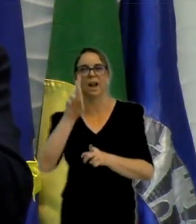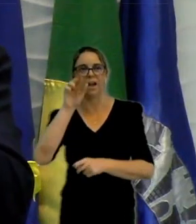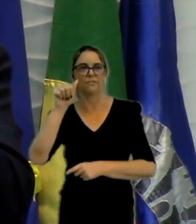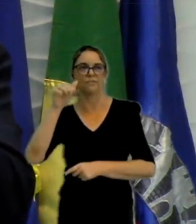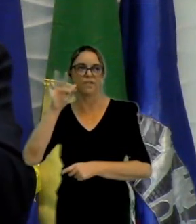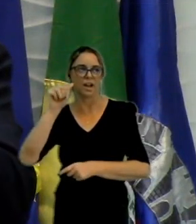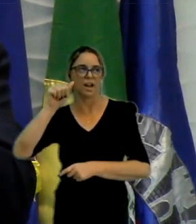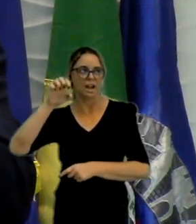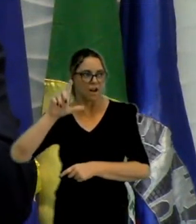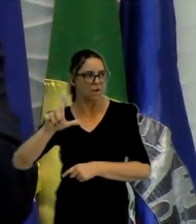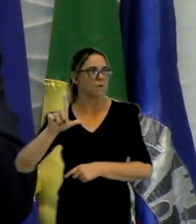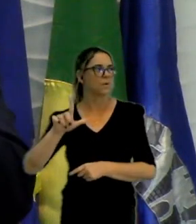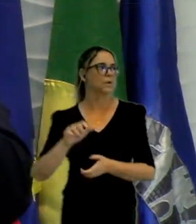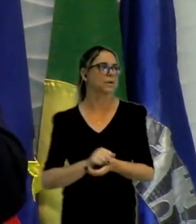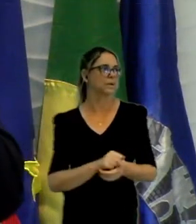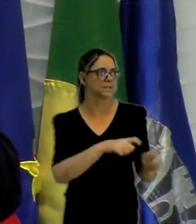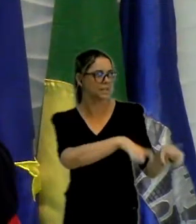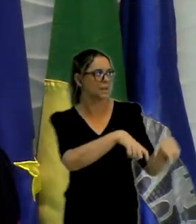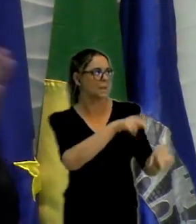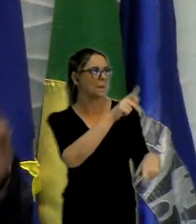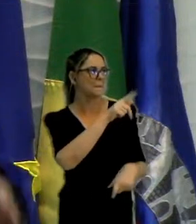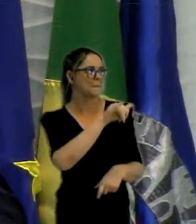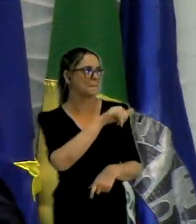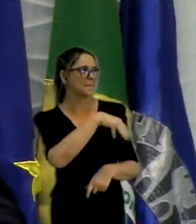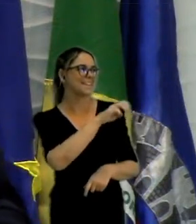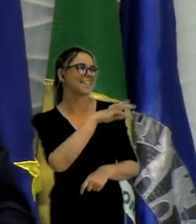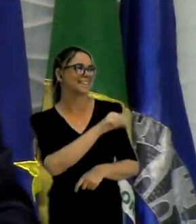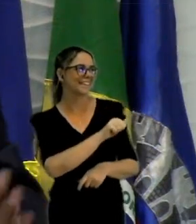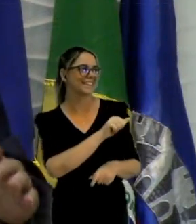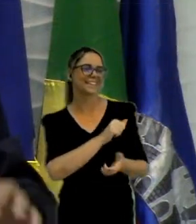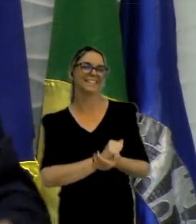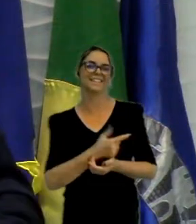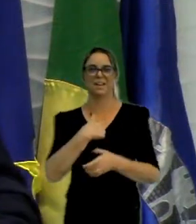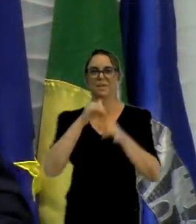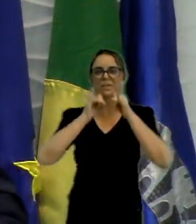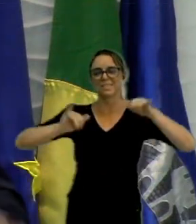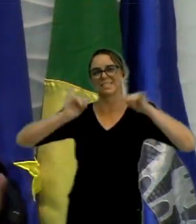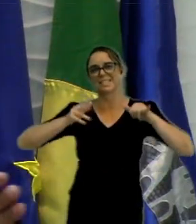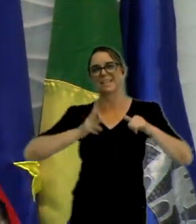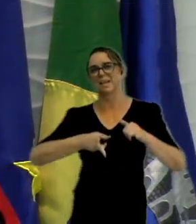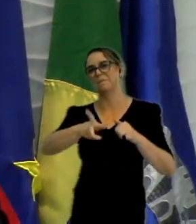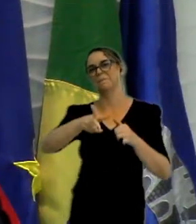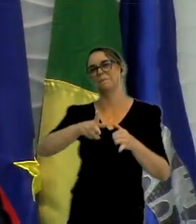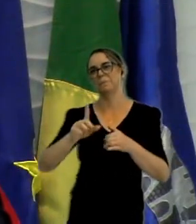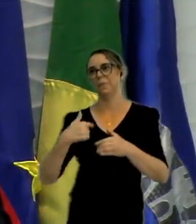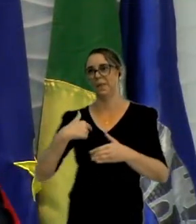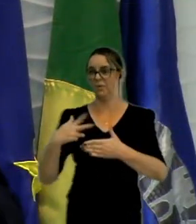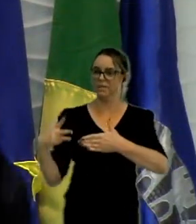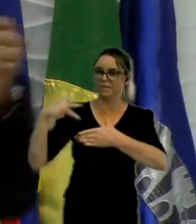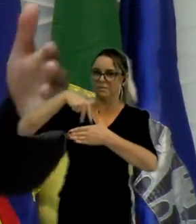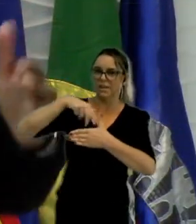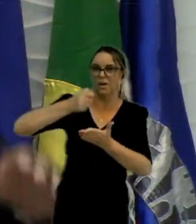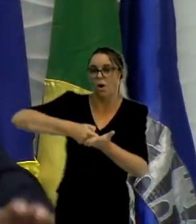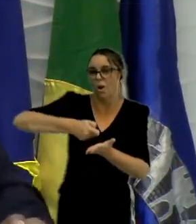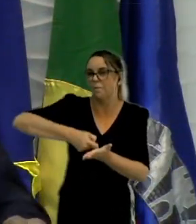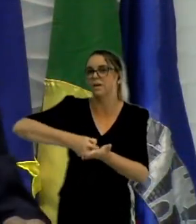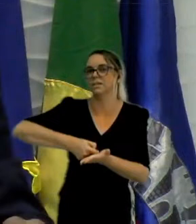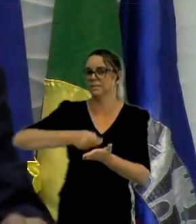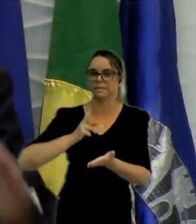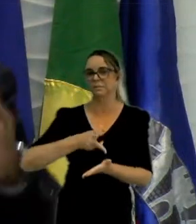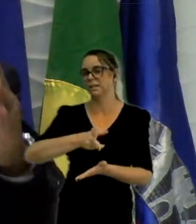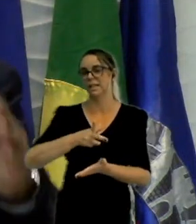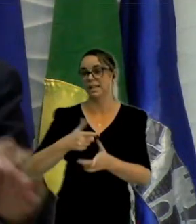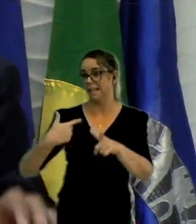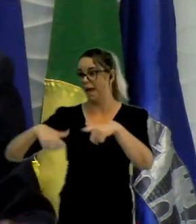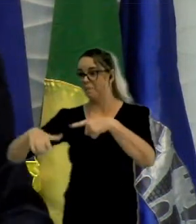da Pimenta. Então, presidente, eu digo direto, a gente está aqui na tribuna, cobra, e quando eles estão lá fazendo o serviço, a